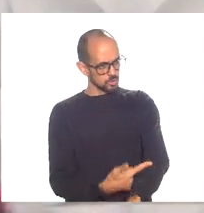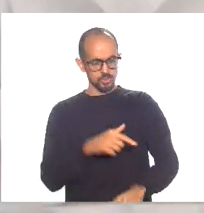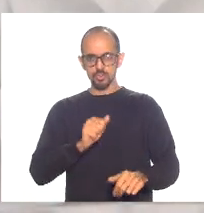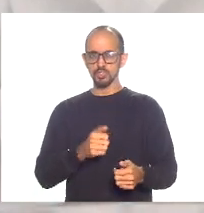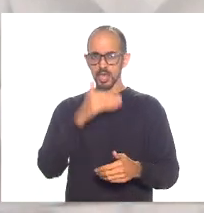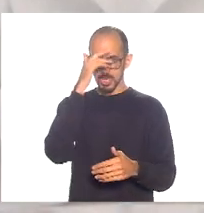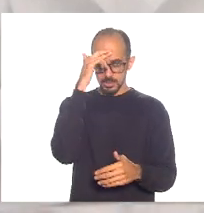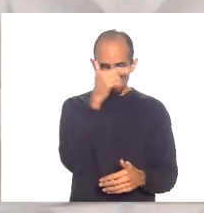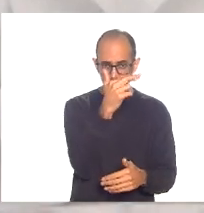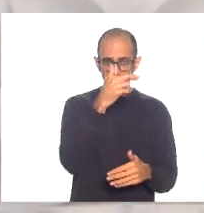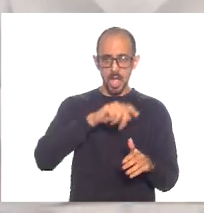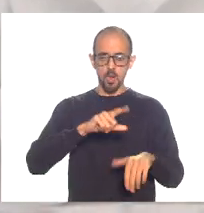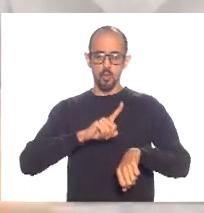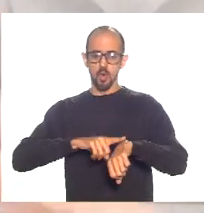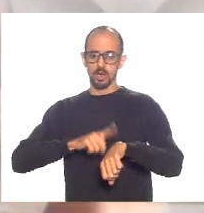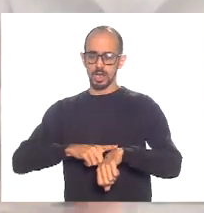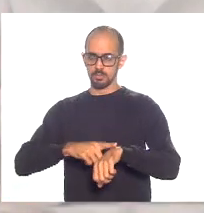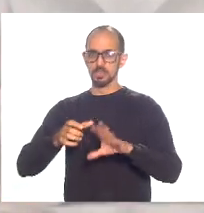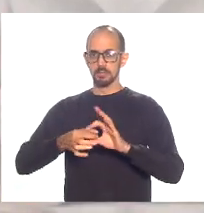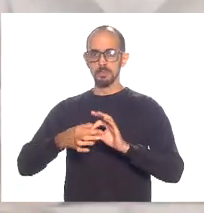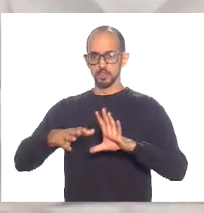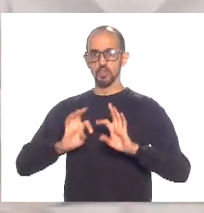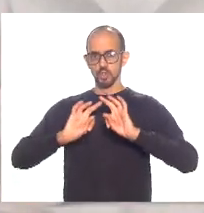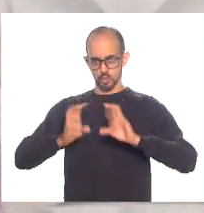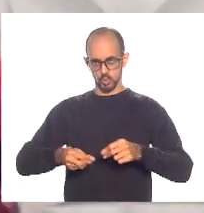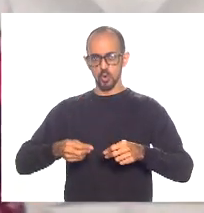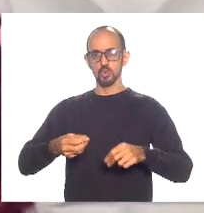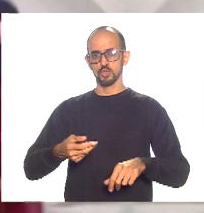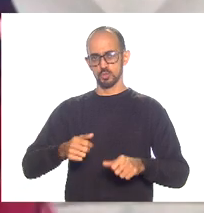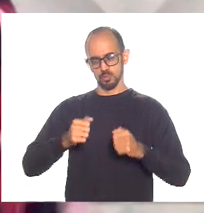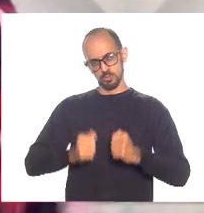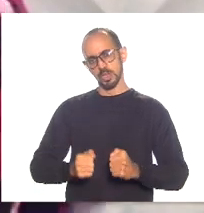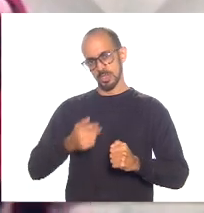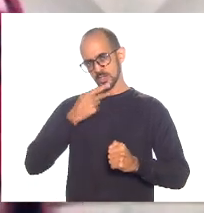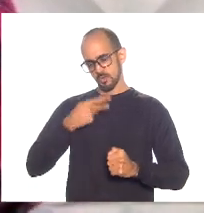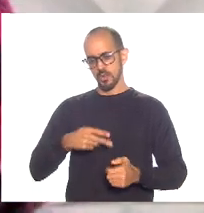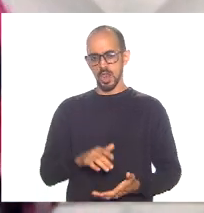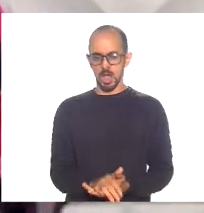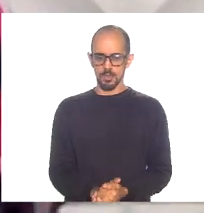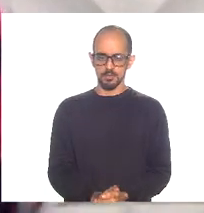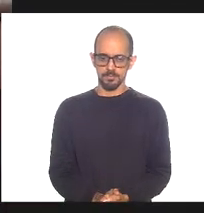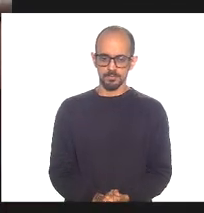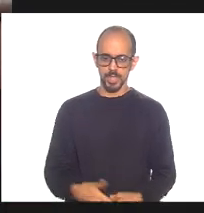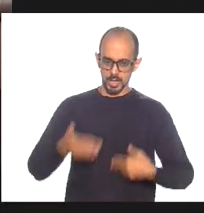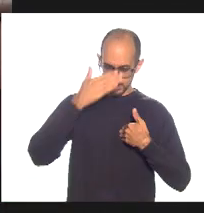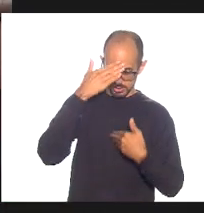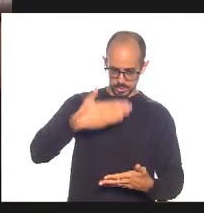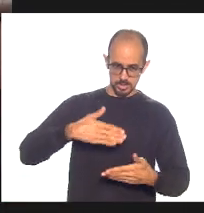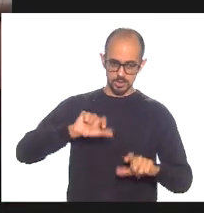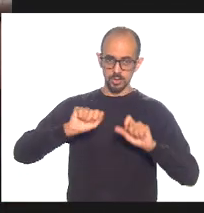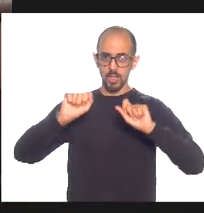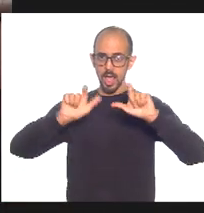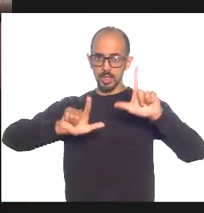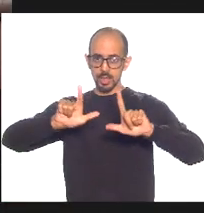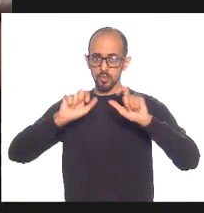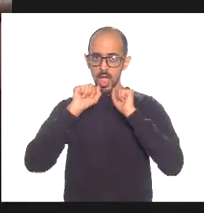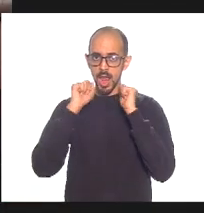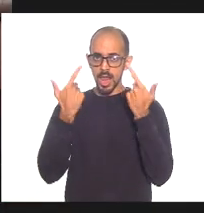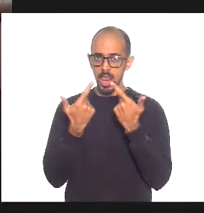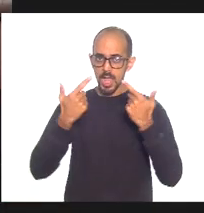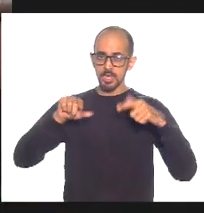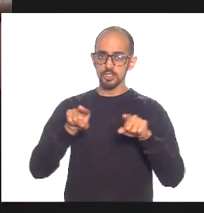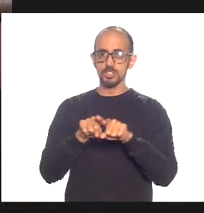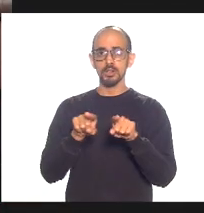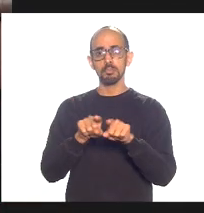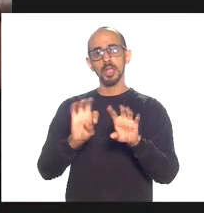o horário, mas isso permitiu que todas e todos pudessem fazer suas manifestações. Agradecendo a TV Alerj, a todos